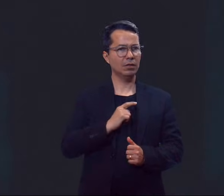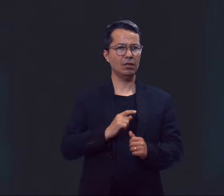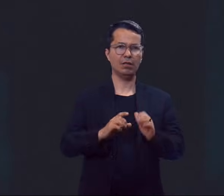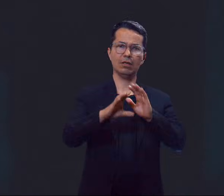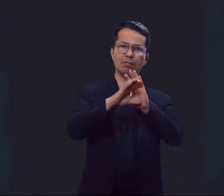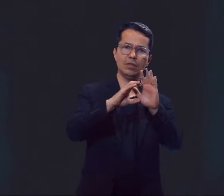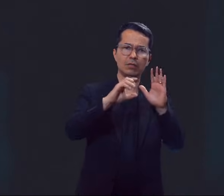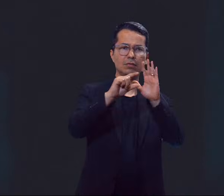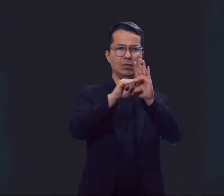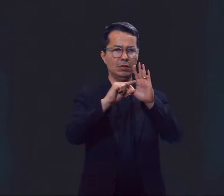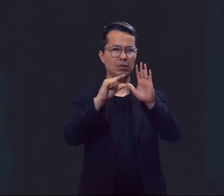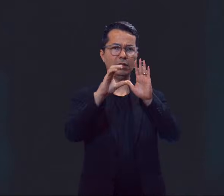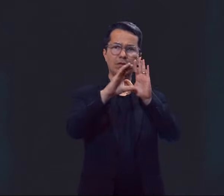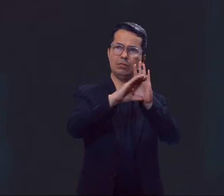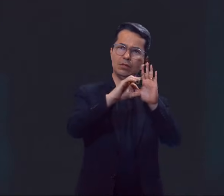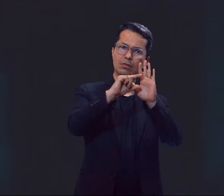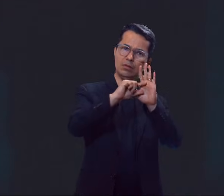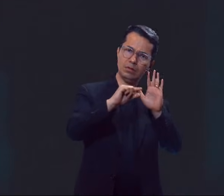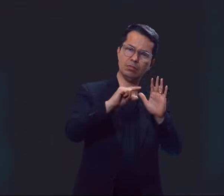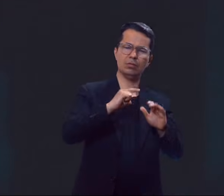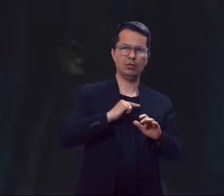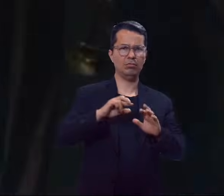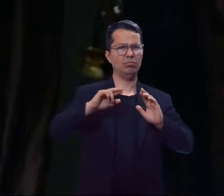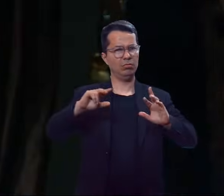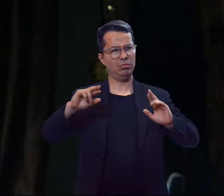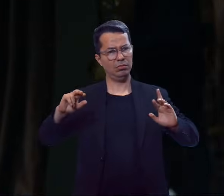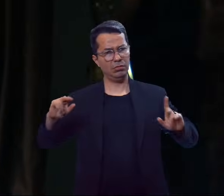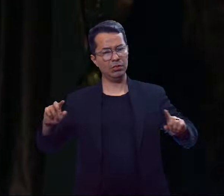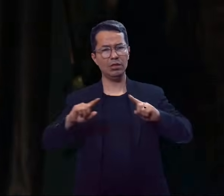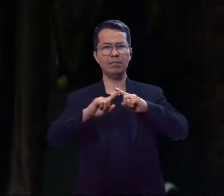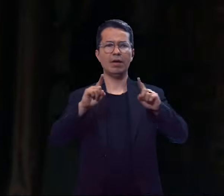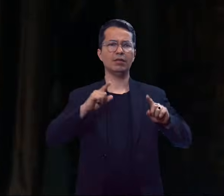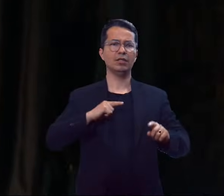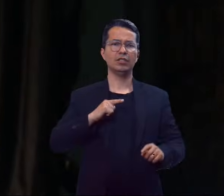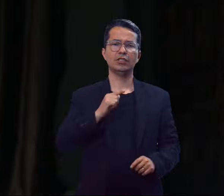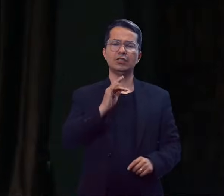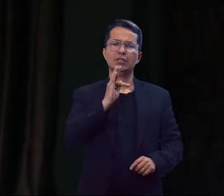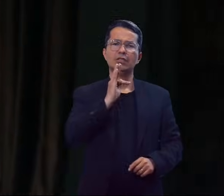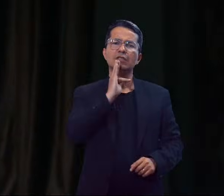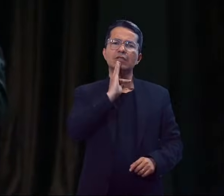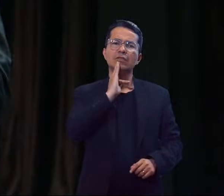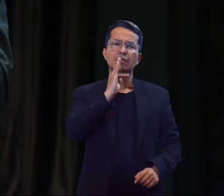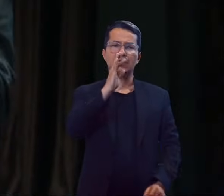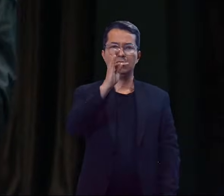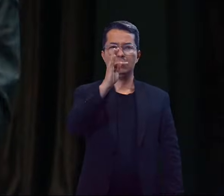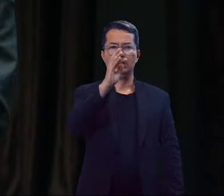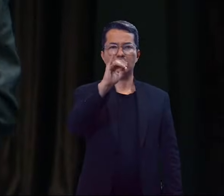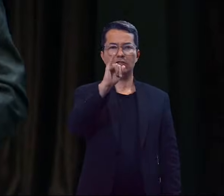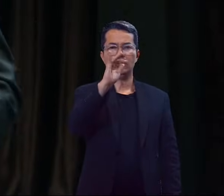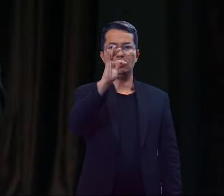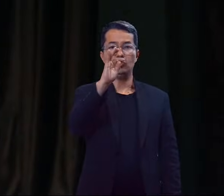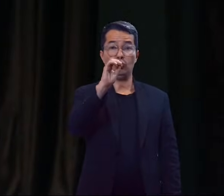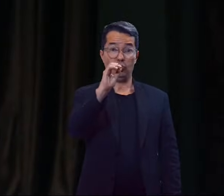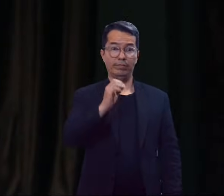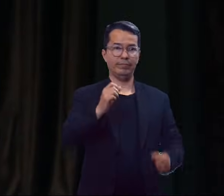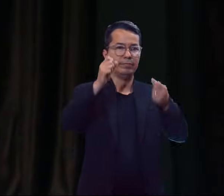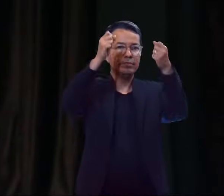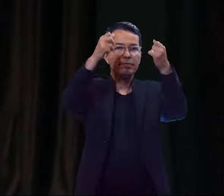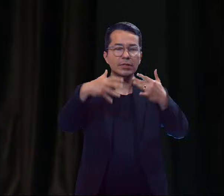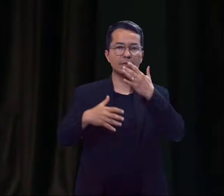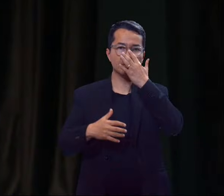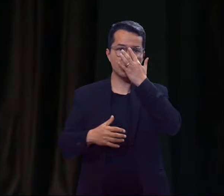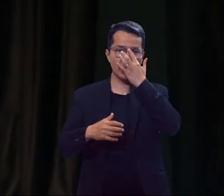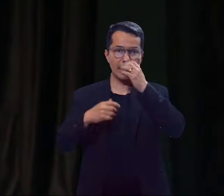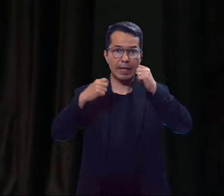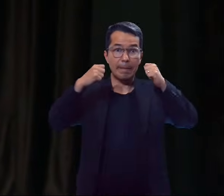palavra, mas em Tito capítulo 1, a Bíblia está falando dos líderes da igreja. Ela diz assim: é preciso, porém, que o obreiro